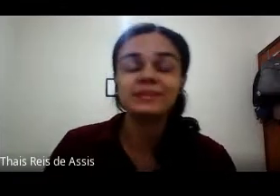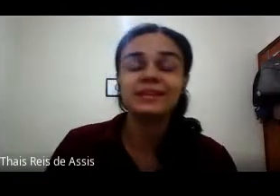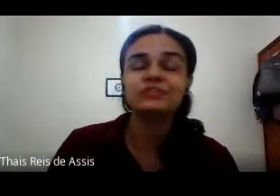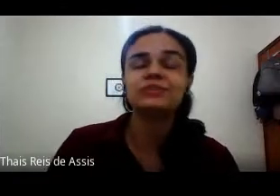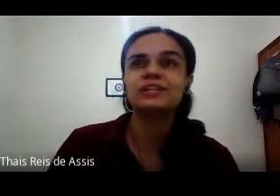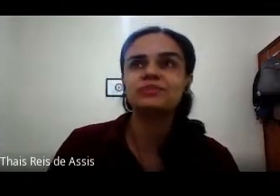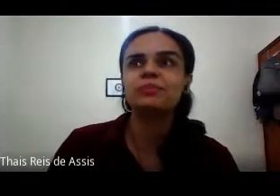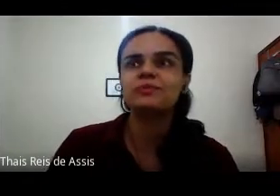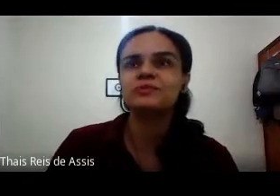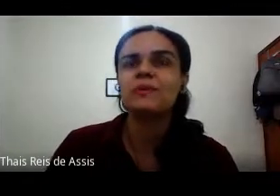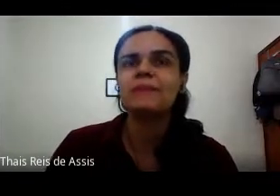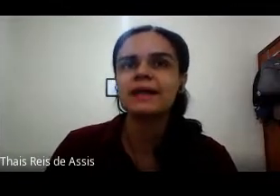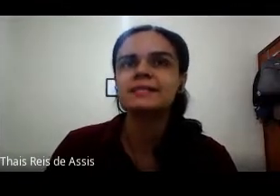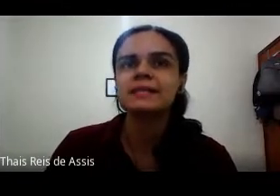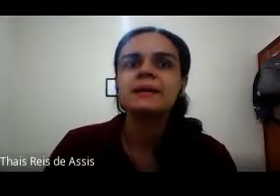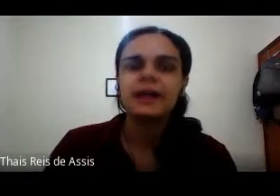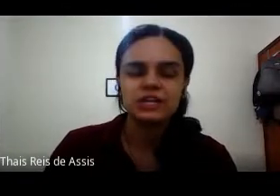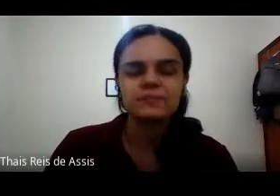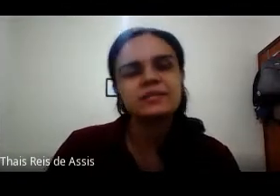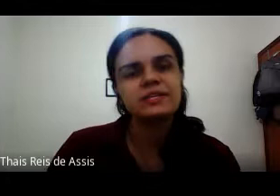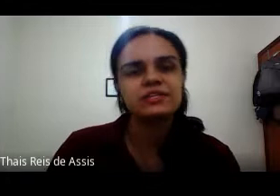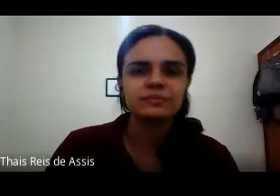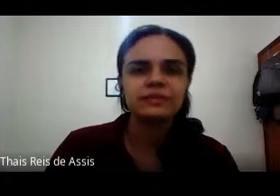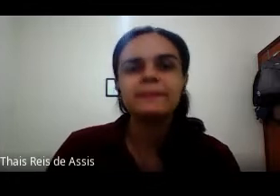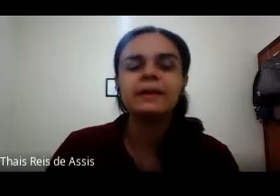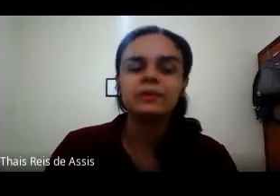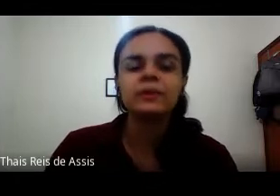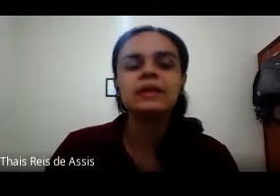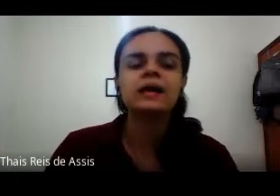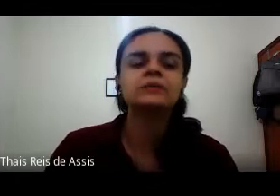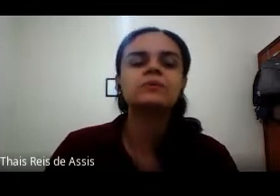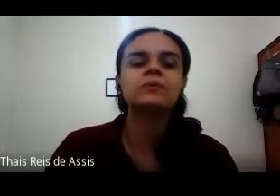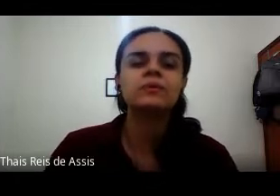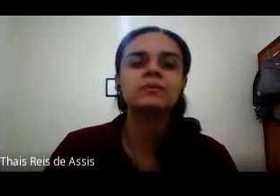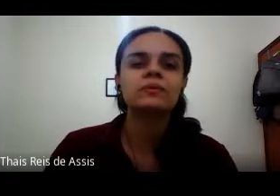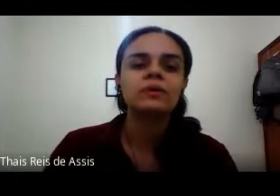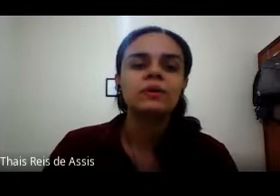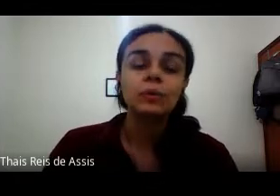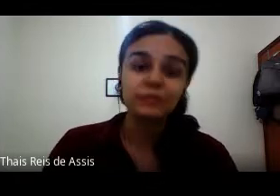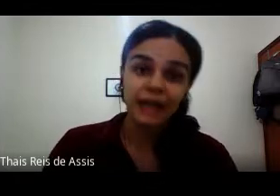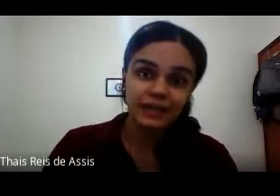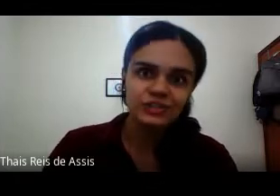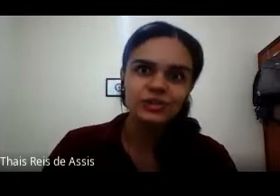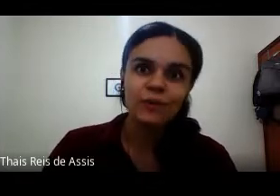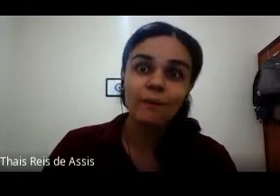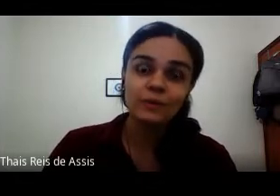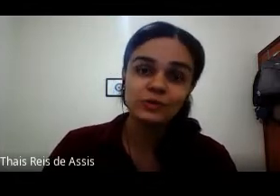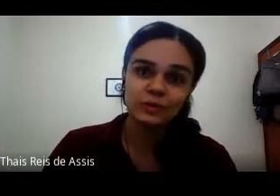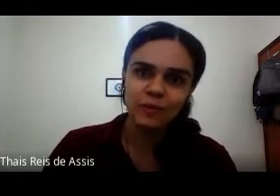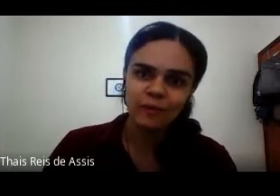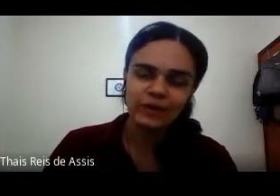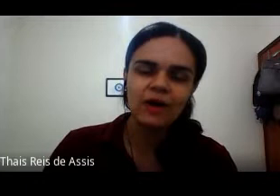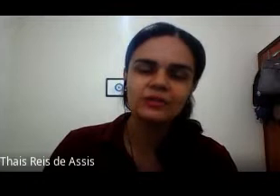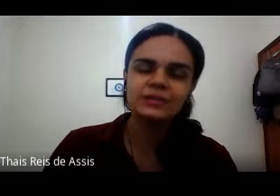O uniforme é uma excelente alternativa para o professor, mas a gente precisa de ter um determinado cuidado com o traje, com a